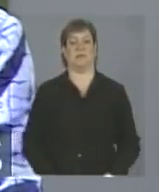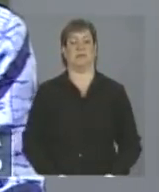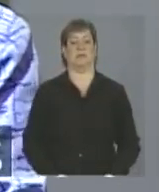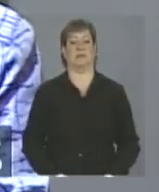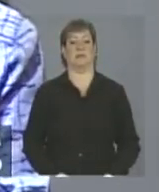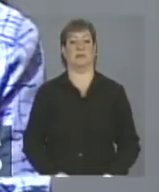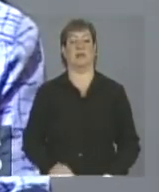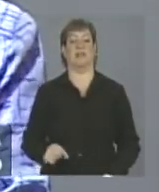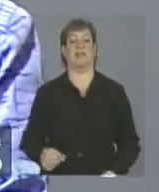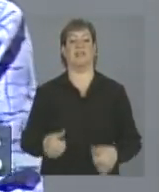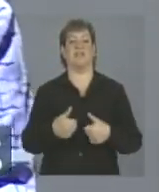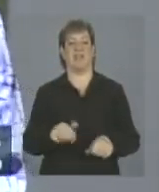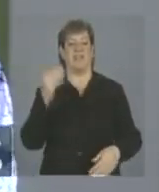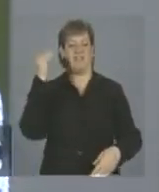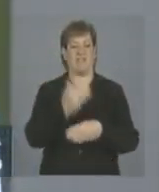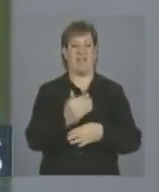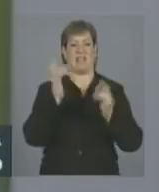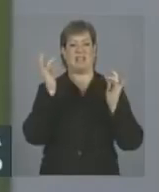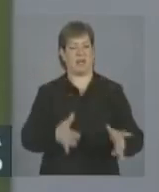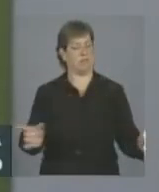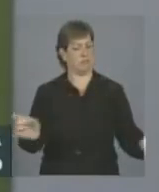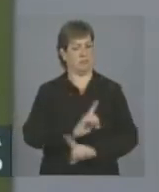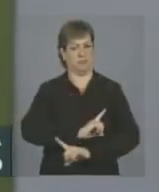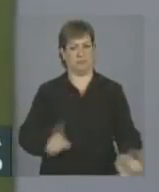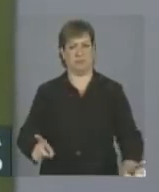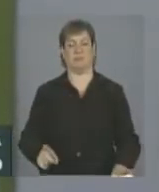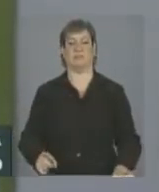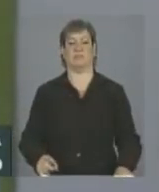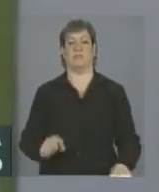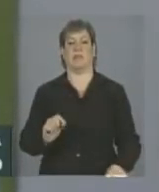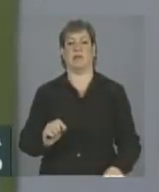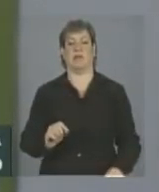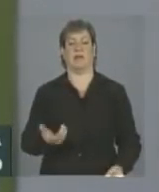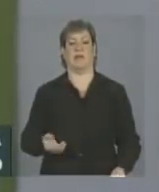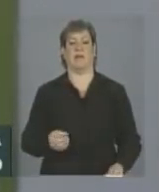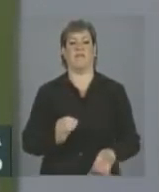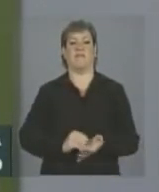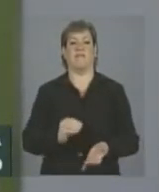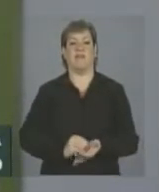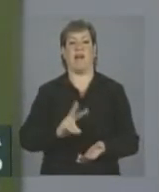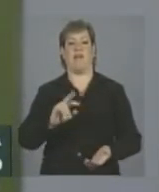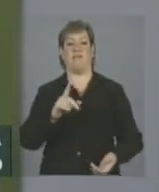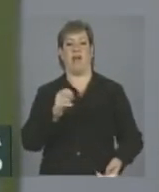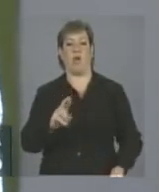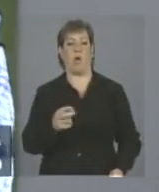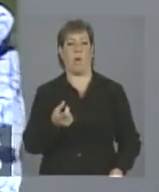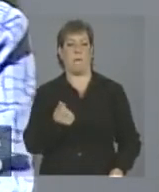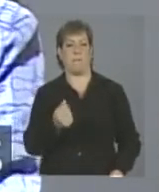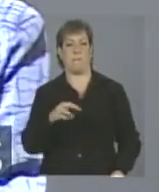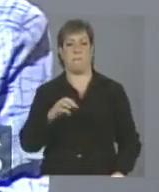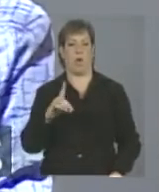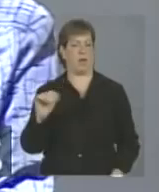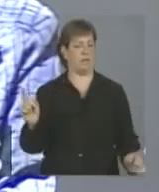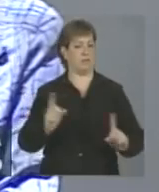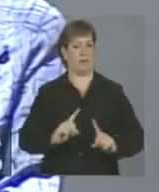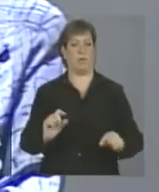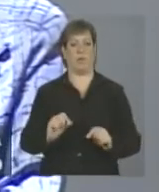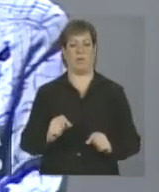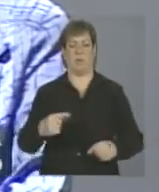ser sucateada por nenhum processo de desvalorização de moedas e nem por